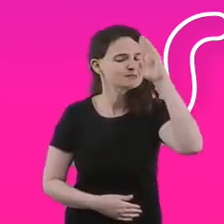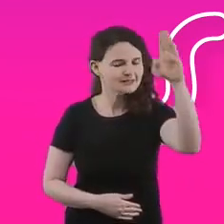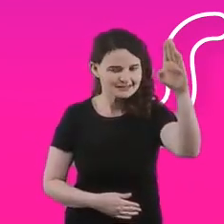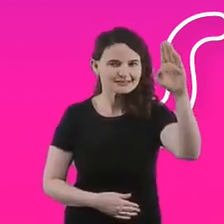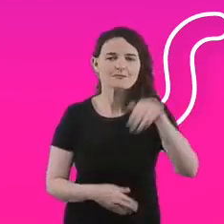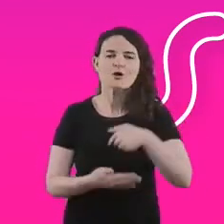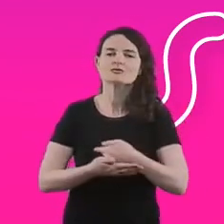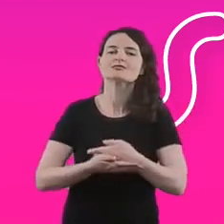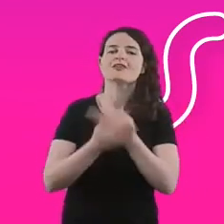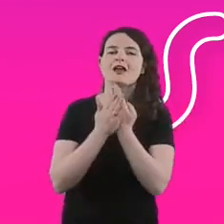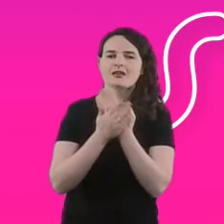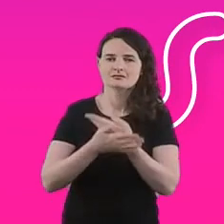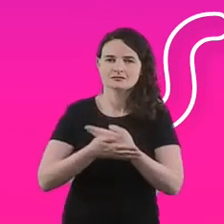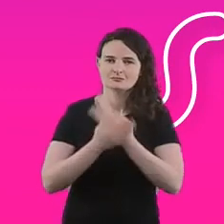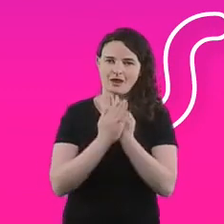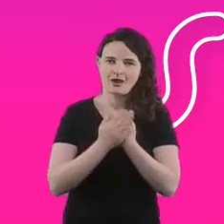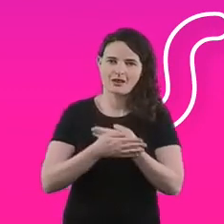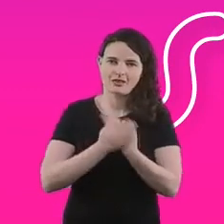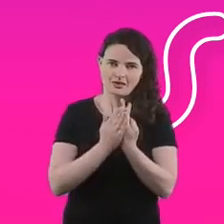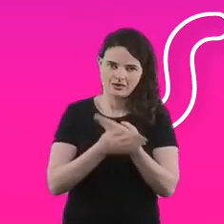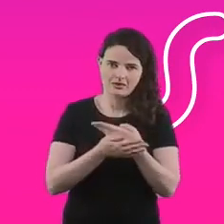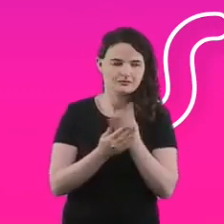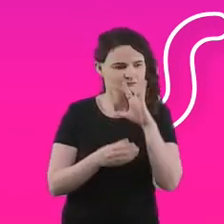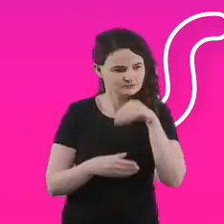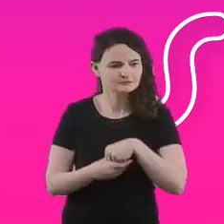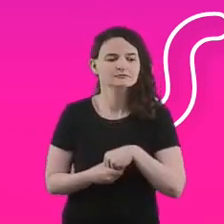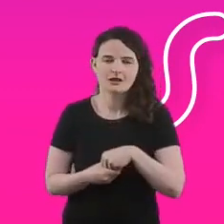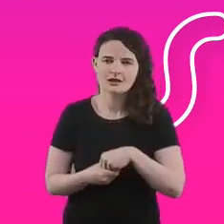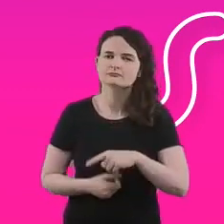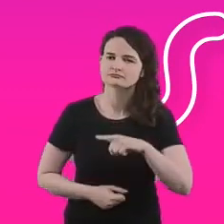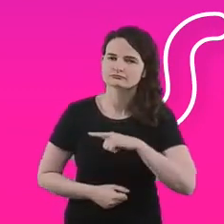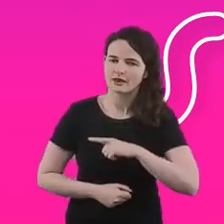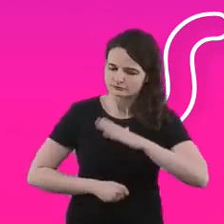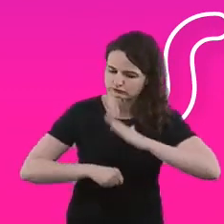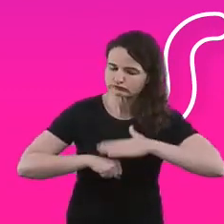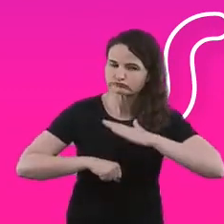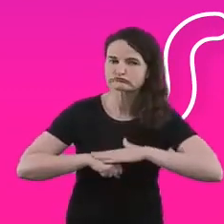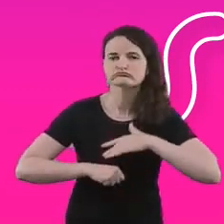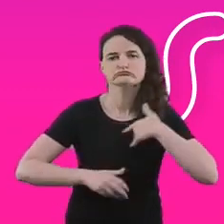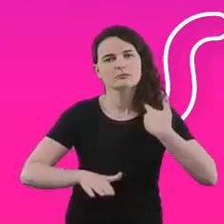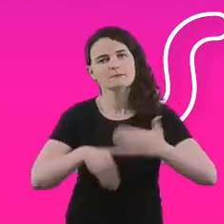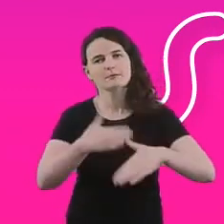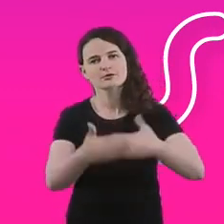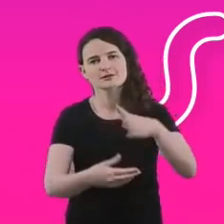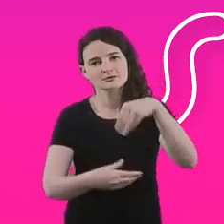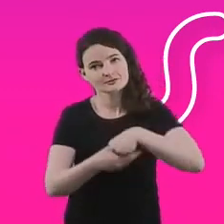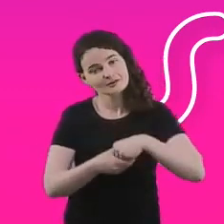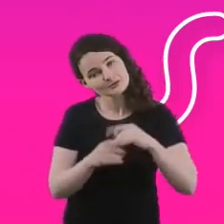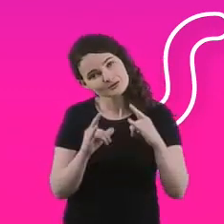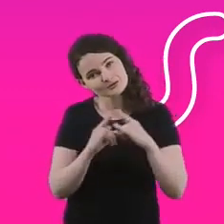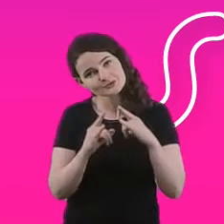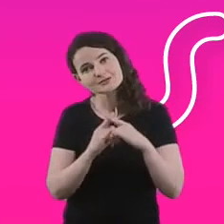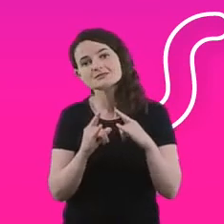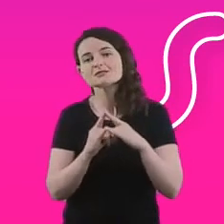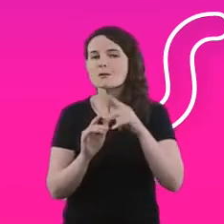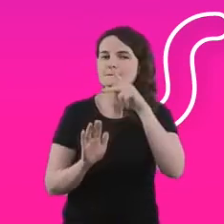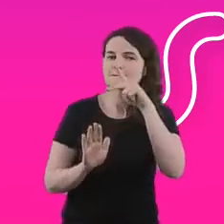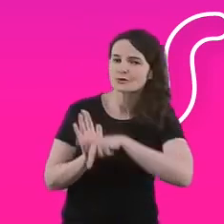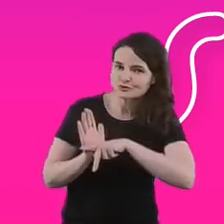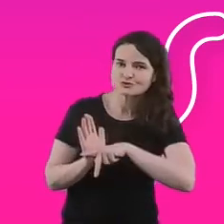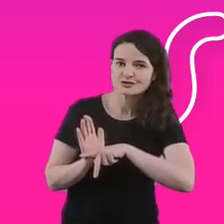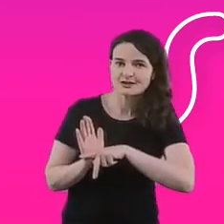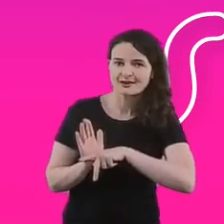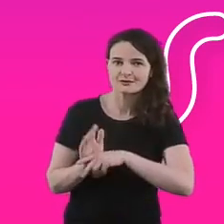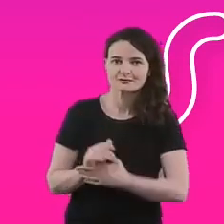com a transparência você constrói legitimidade para o teu processo, para a tua organização, para o teu projeto de